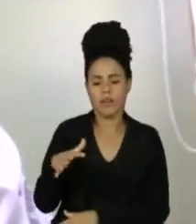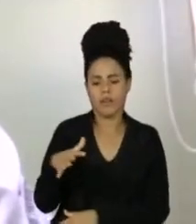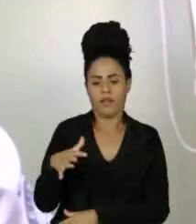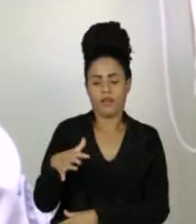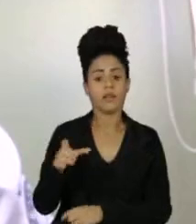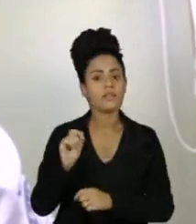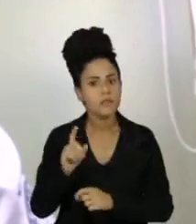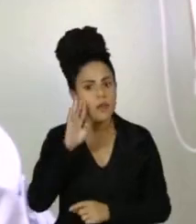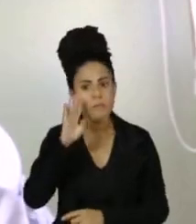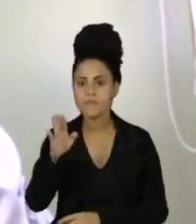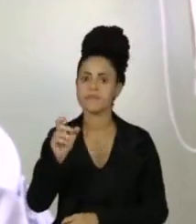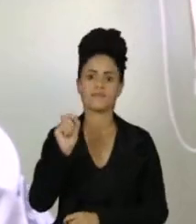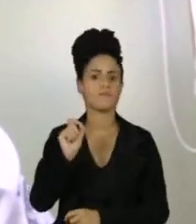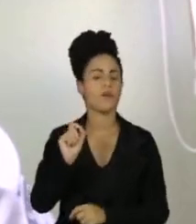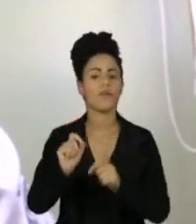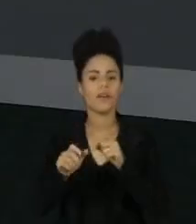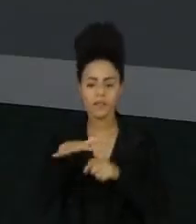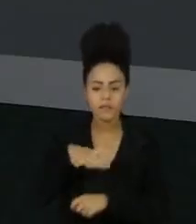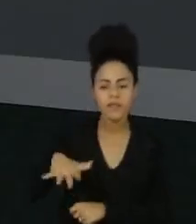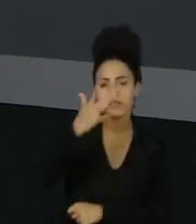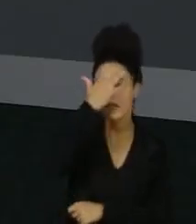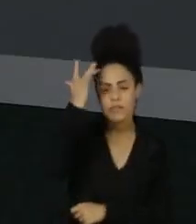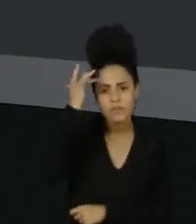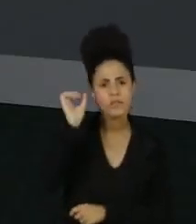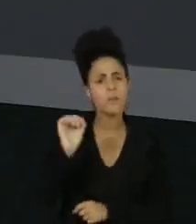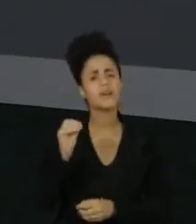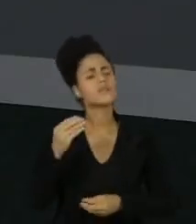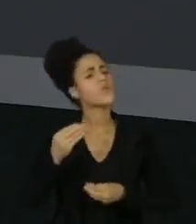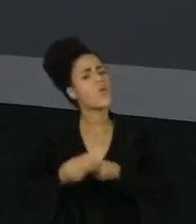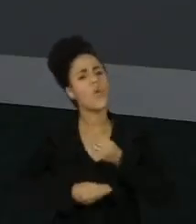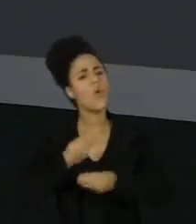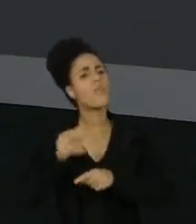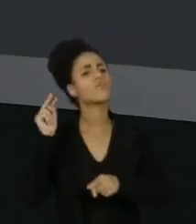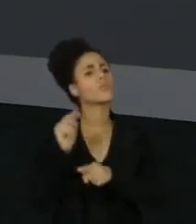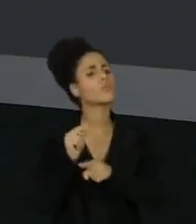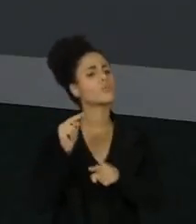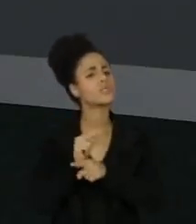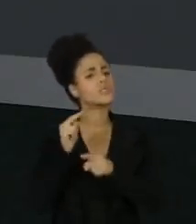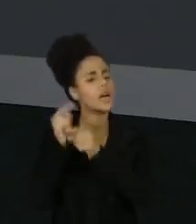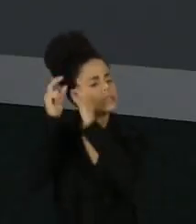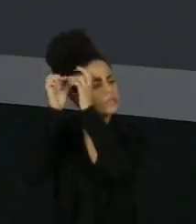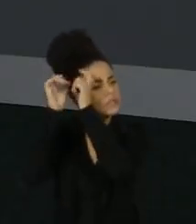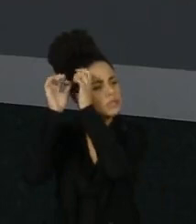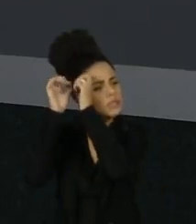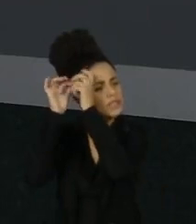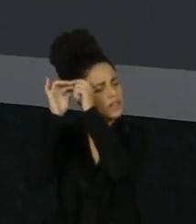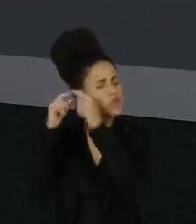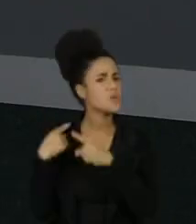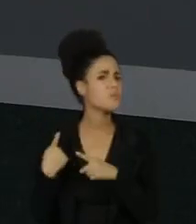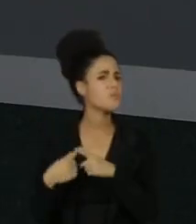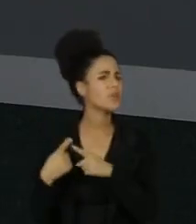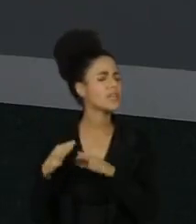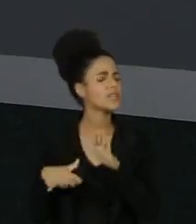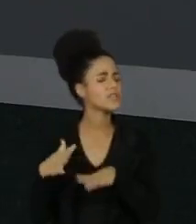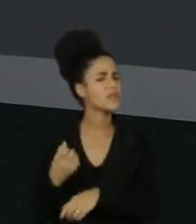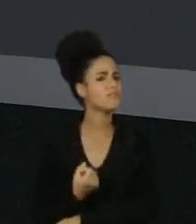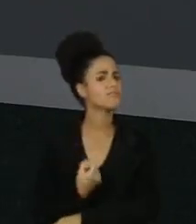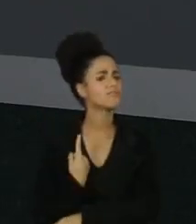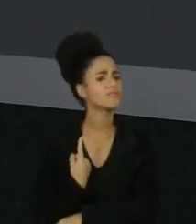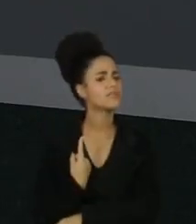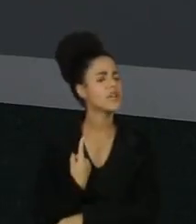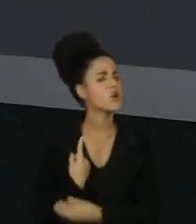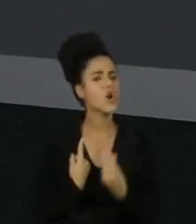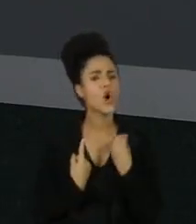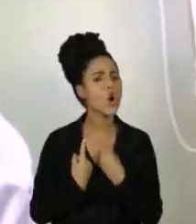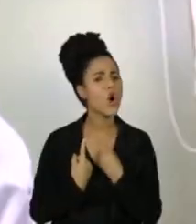principais doenças que acometem aí a nossa população. Como é que a gente pode cuidar da saúde do cérebro? Que é uma coisa que muitas vezes as pessoas